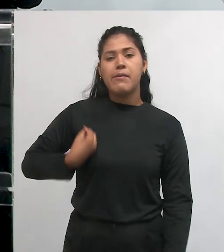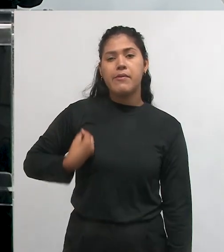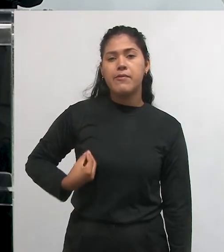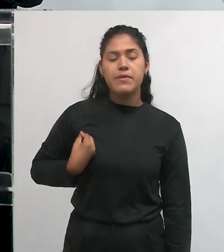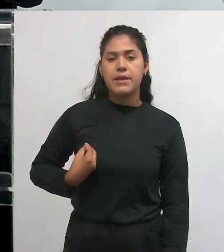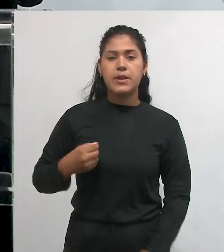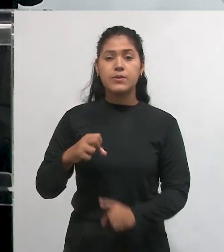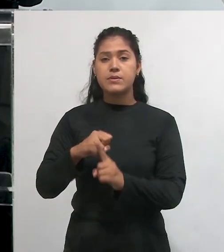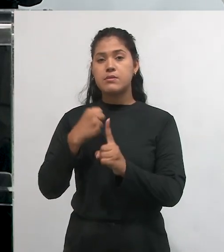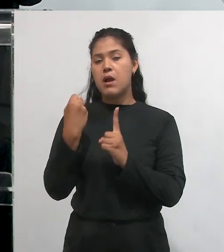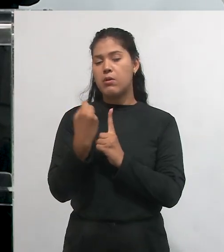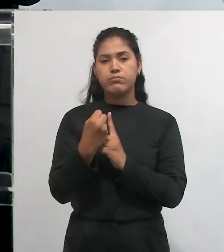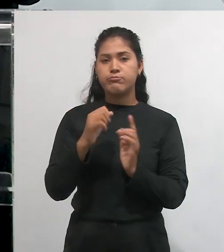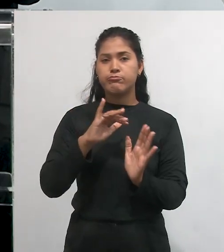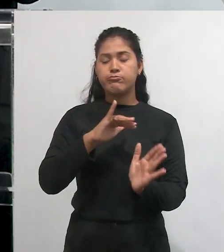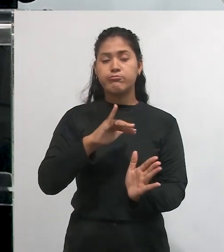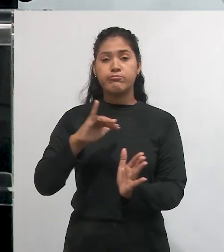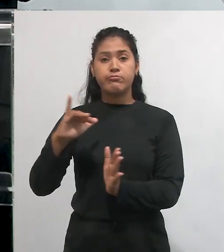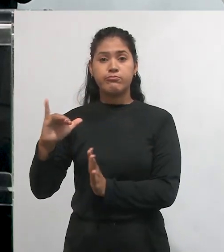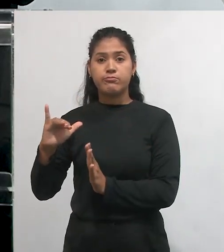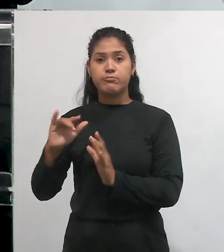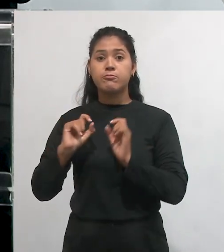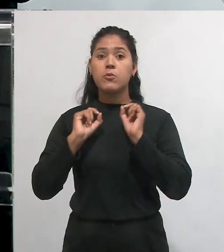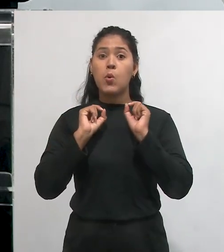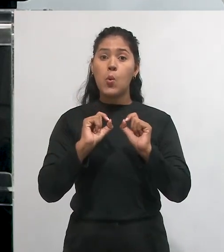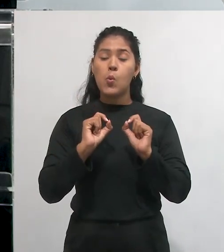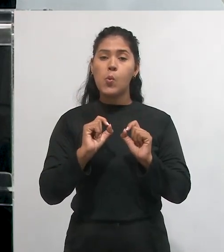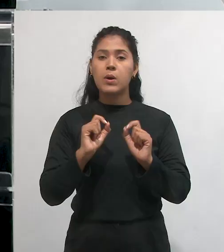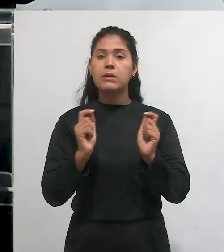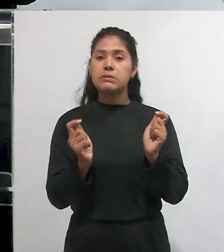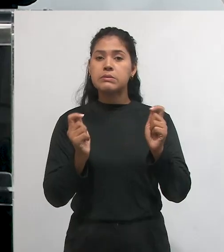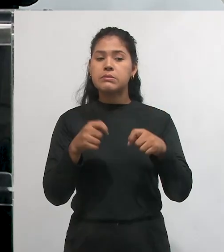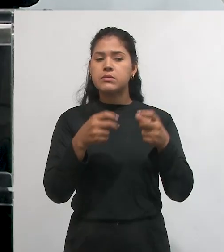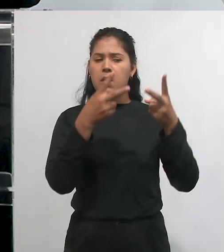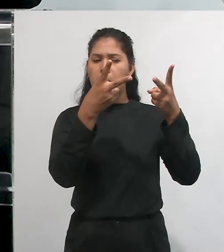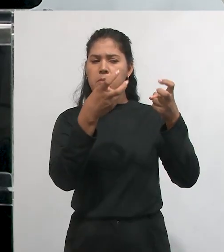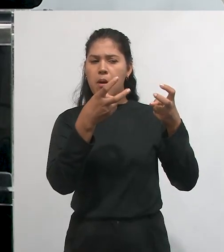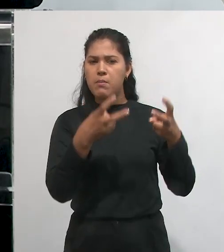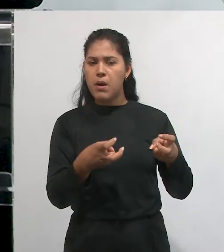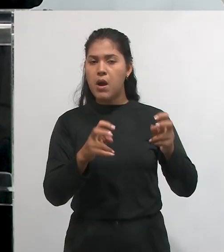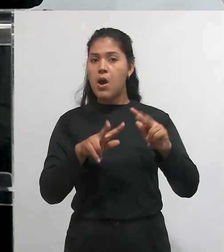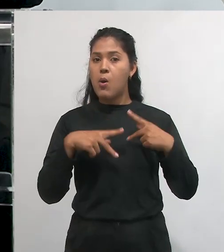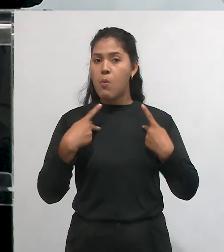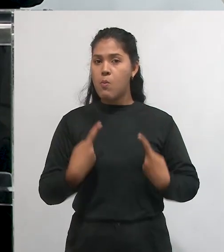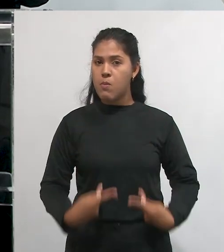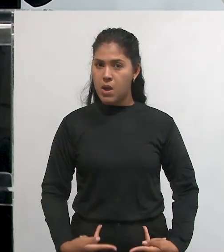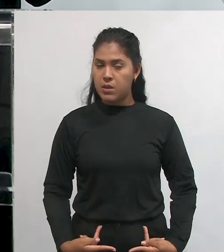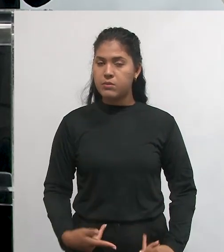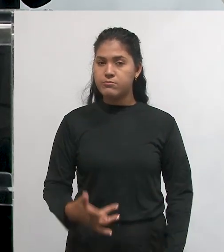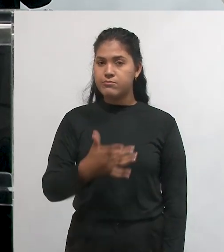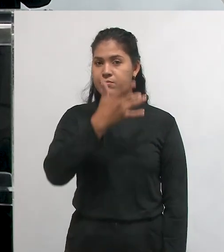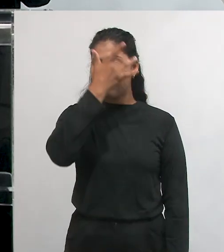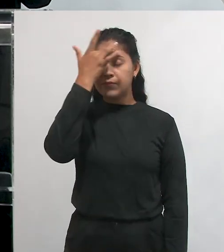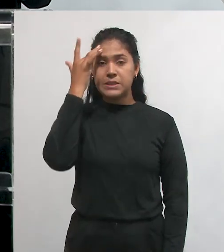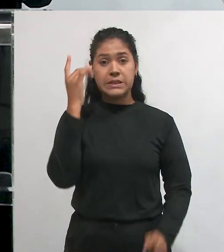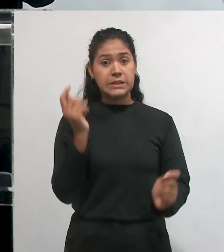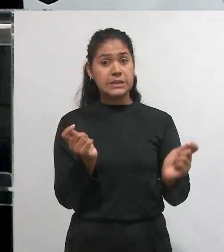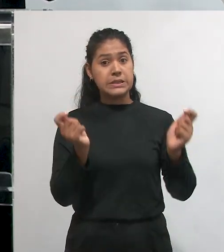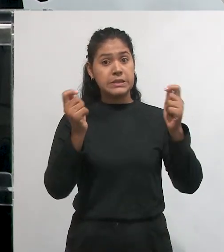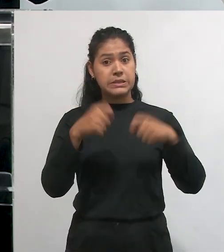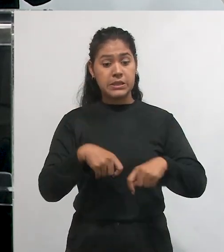se espera do humano é que ele esteja